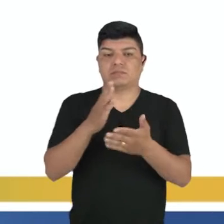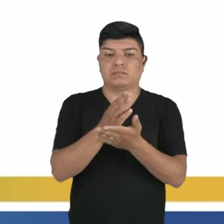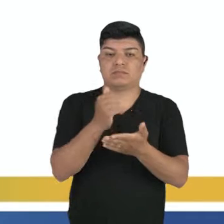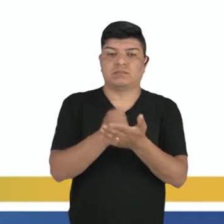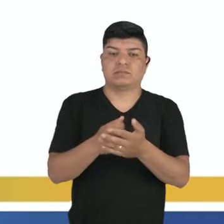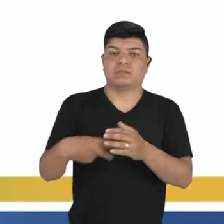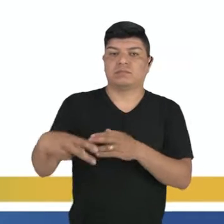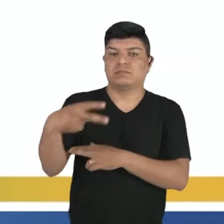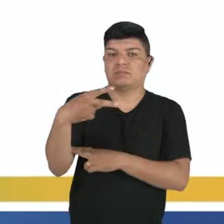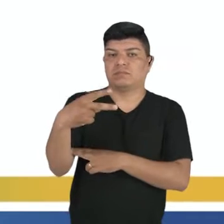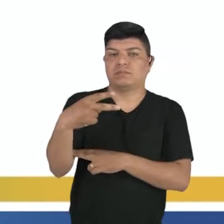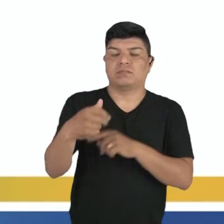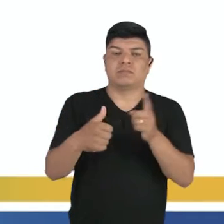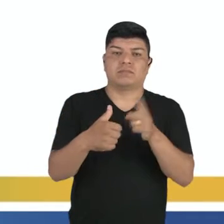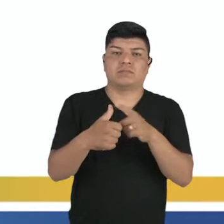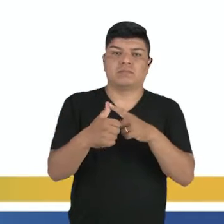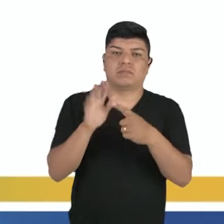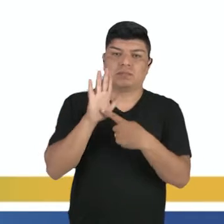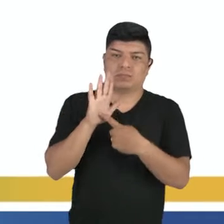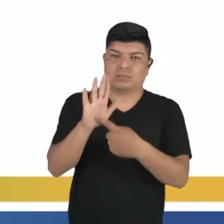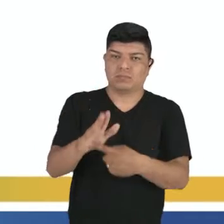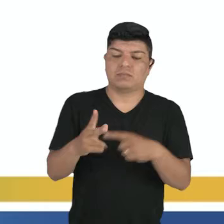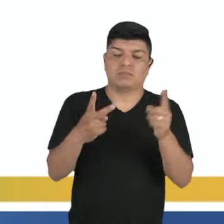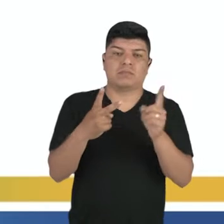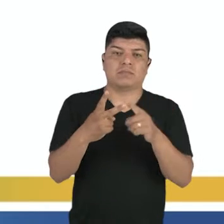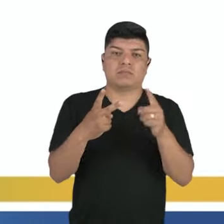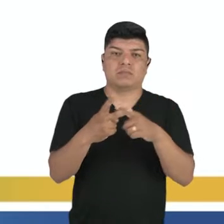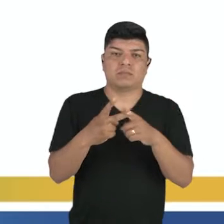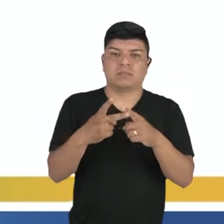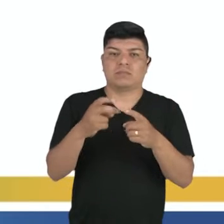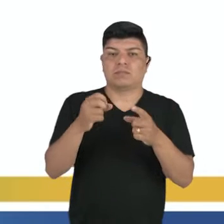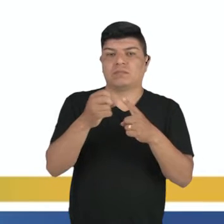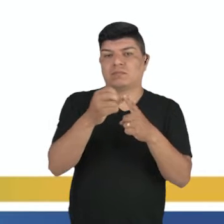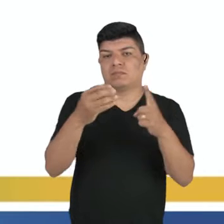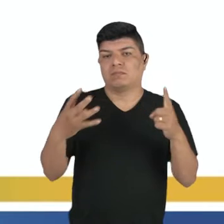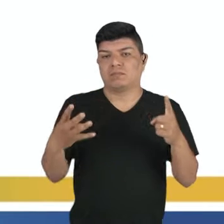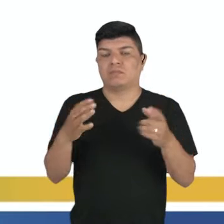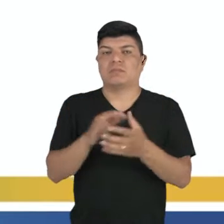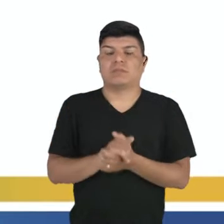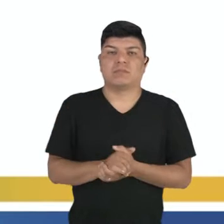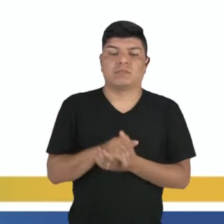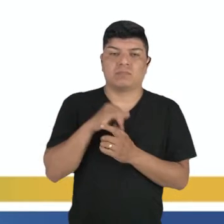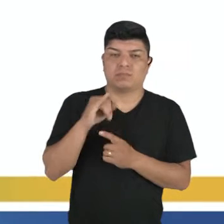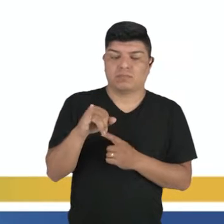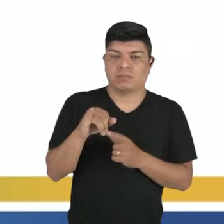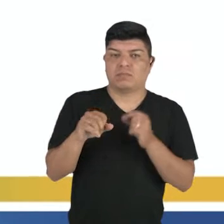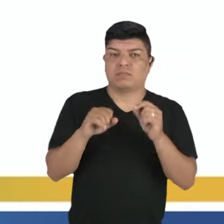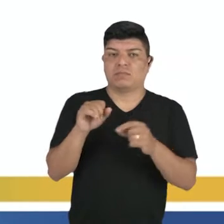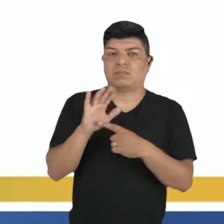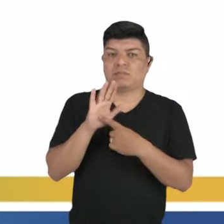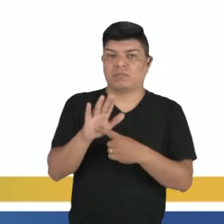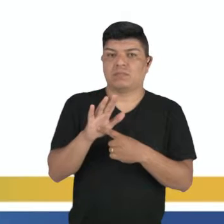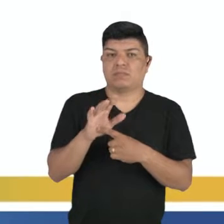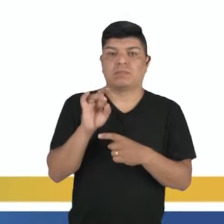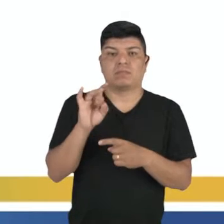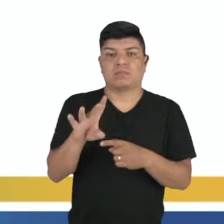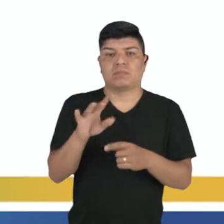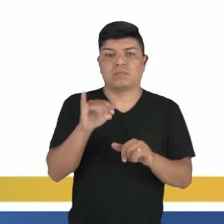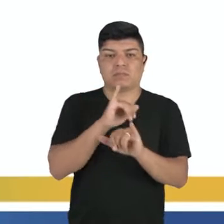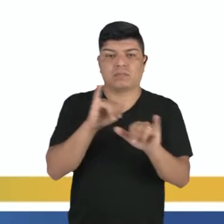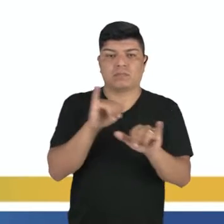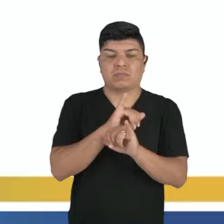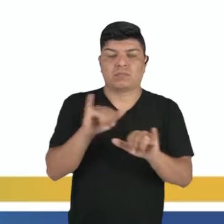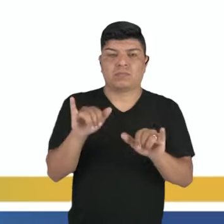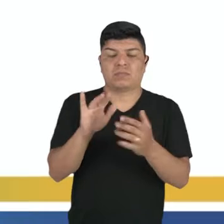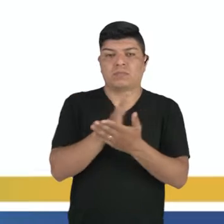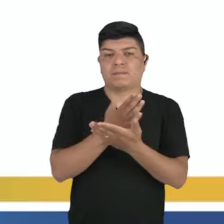em dois. Primeiro, o expositivo e o segundo, o argumentativo. Se a dissertação apresentar apenas